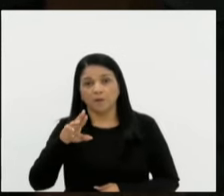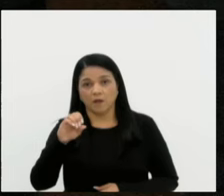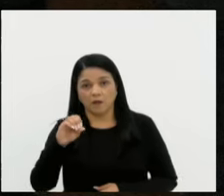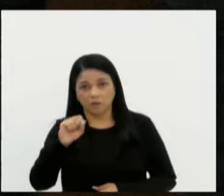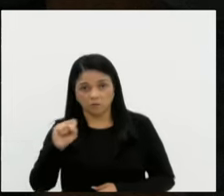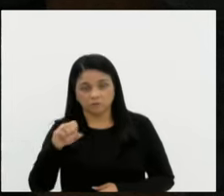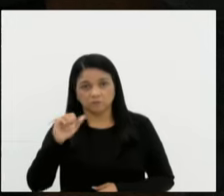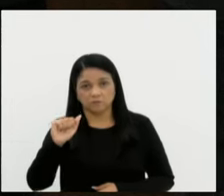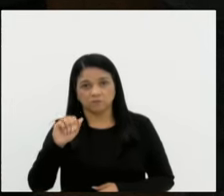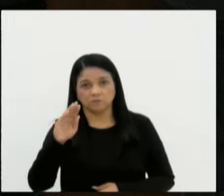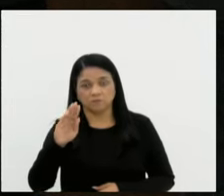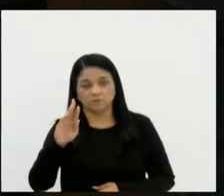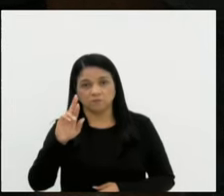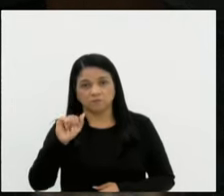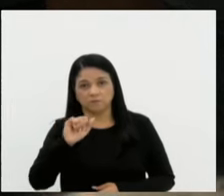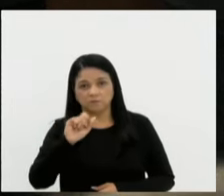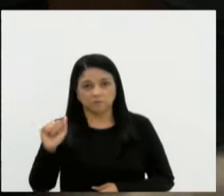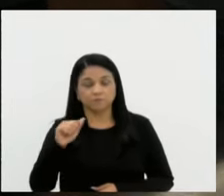Vinícius Nescau,